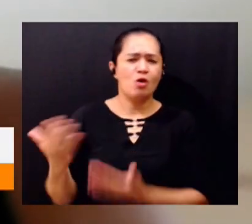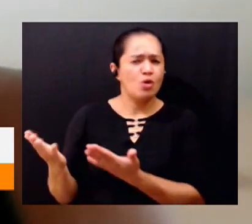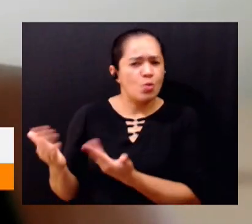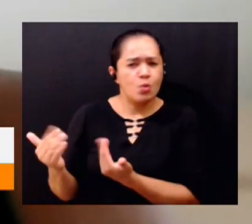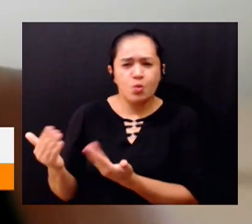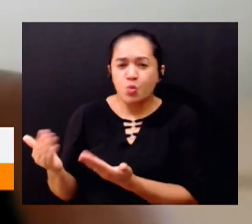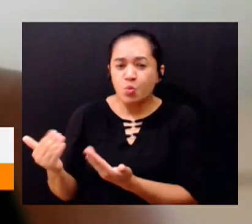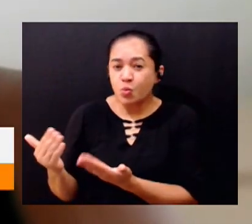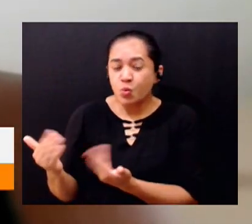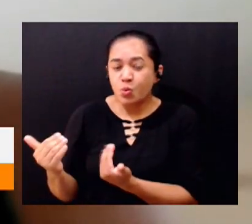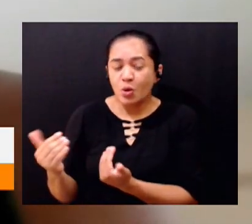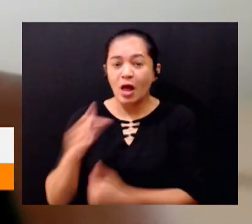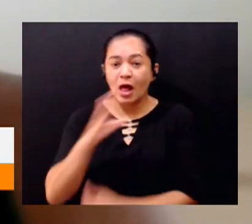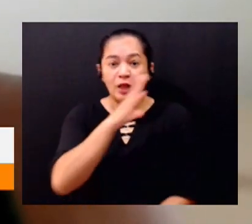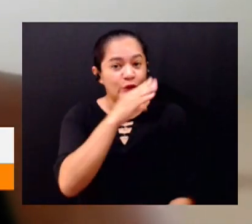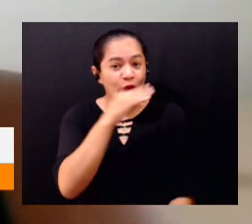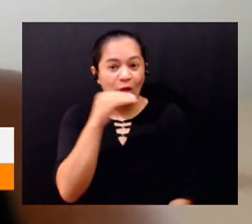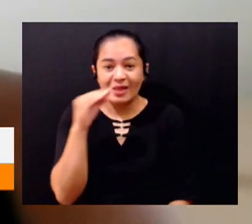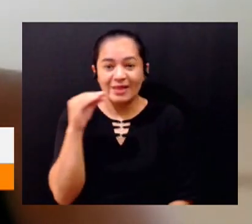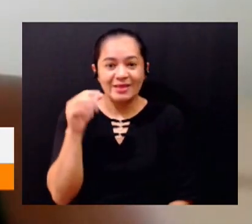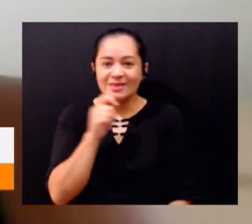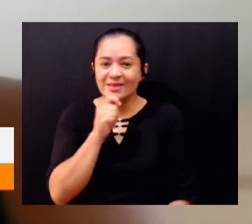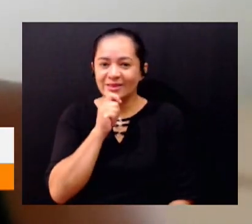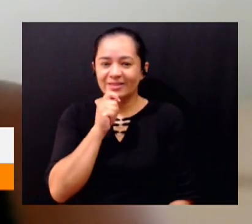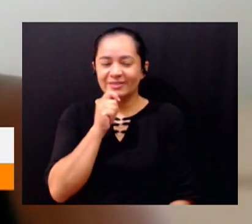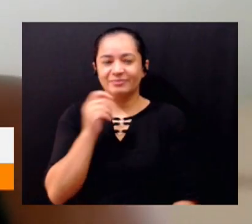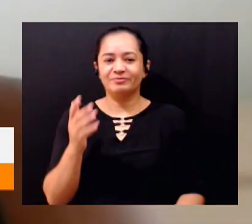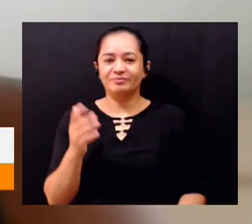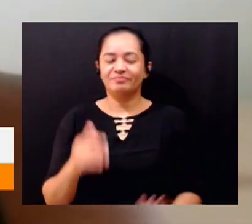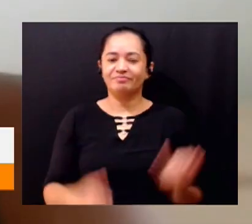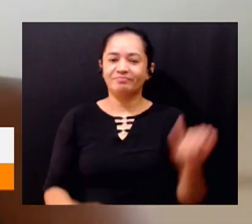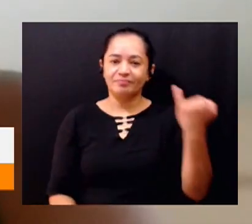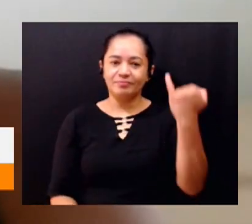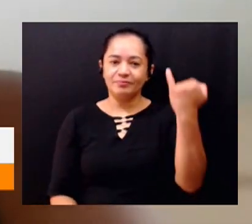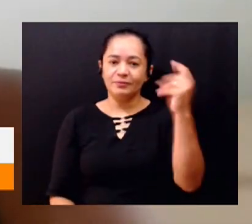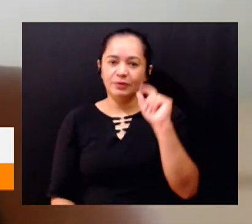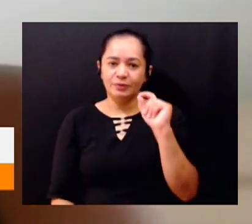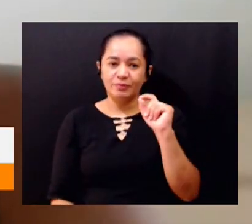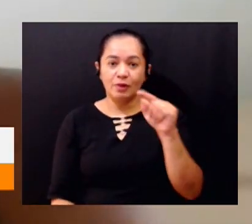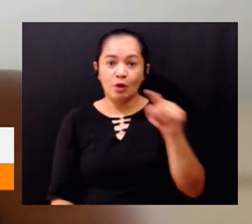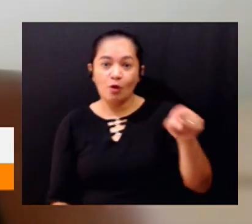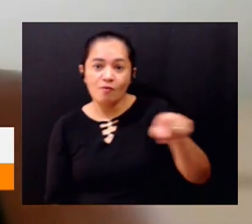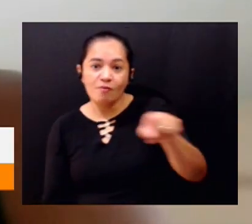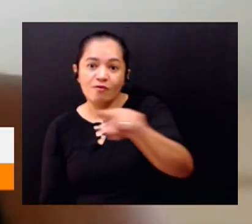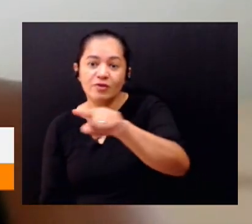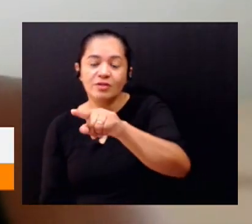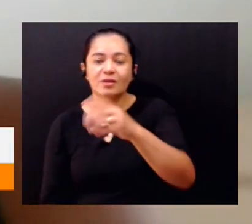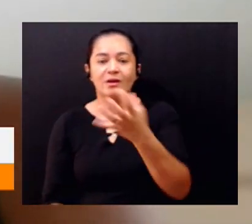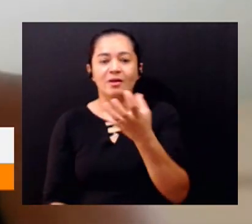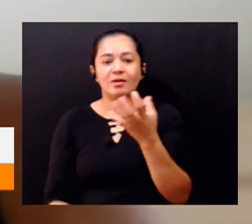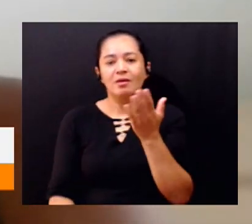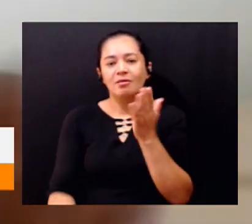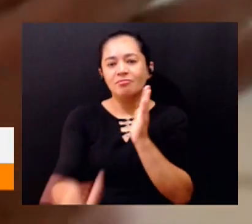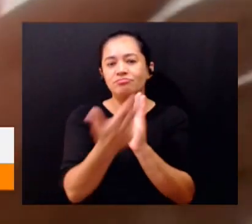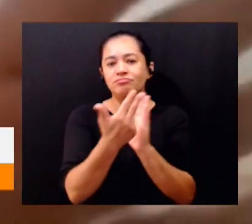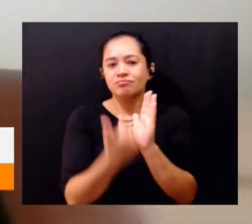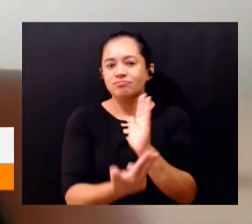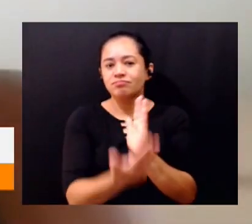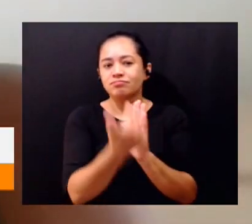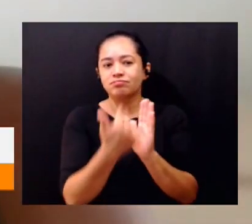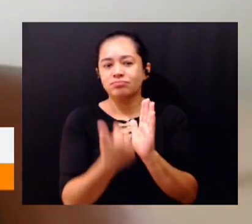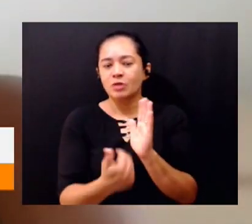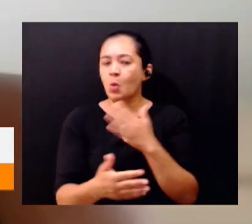assim, muito importante para quem quer seguir uma carreira de desenhista de quadrinhos, ou de cartunista,